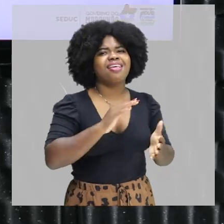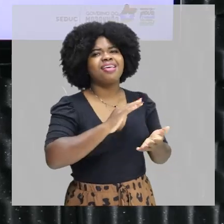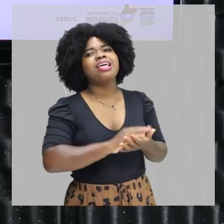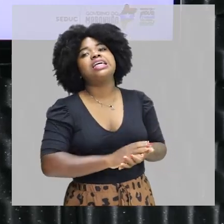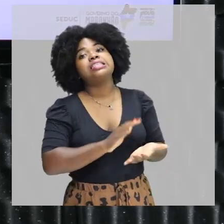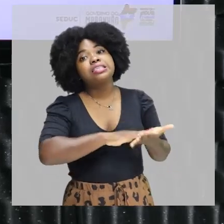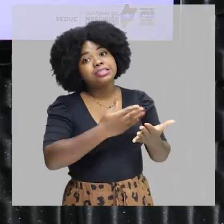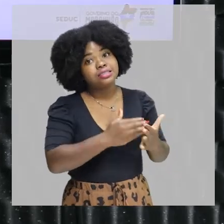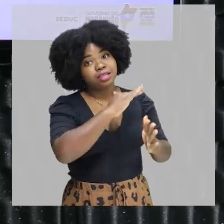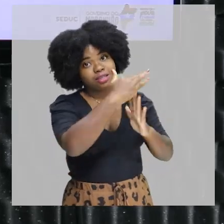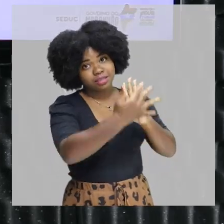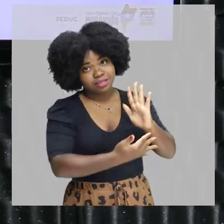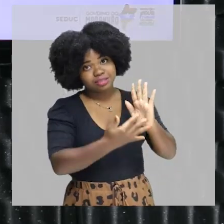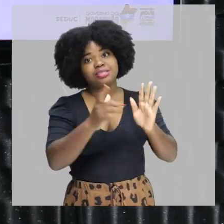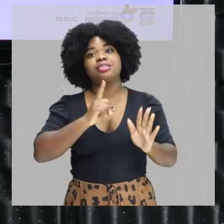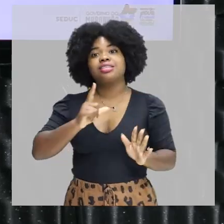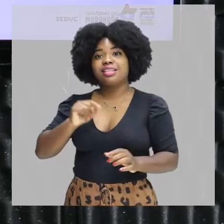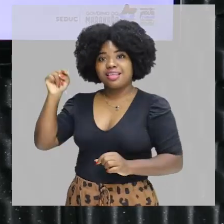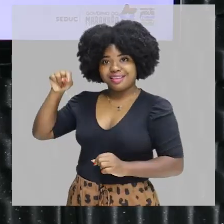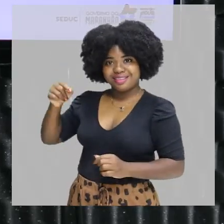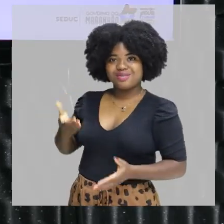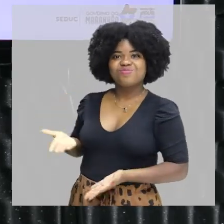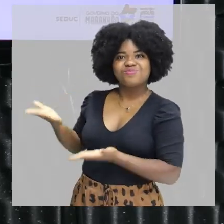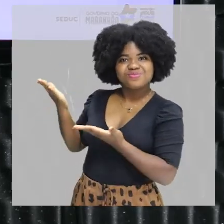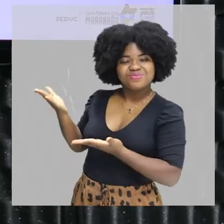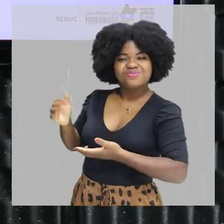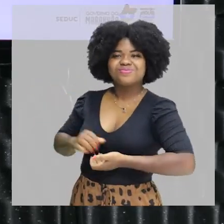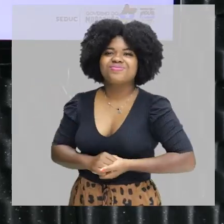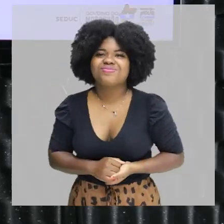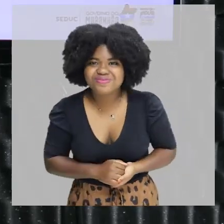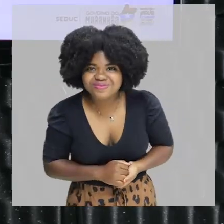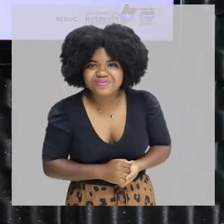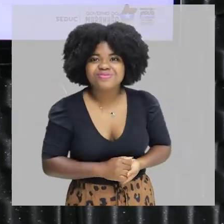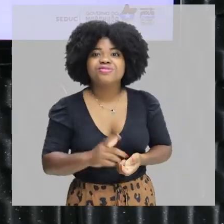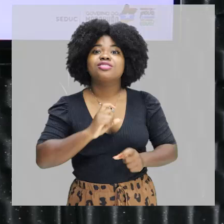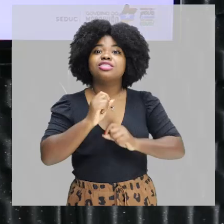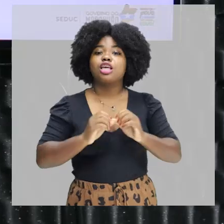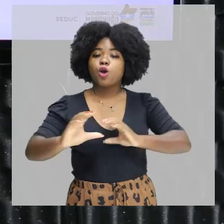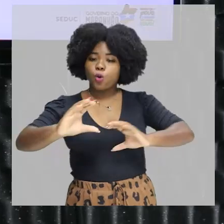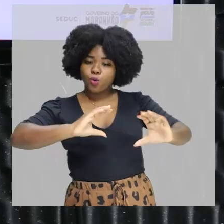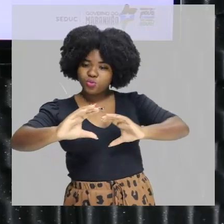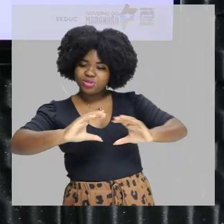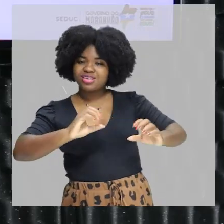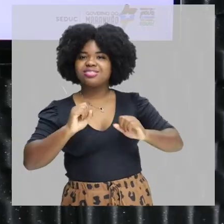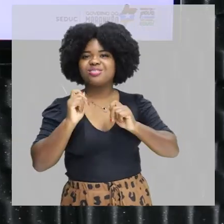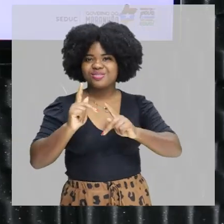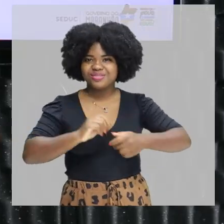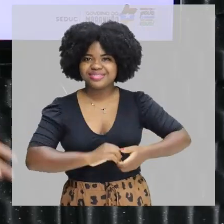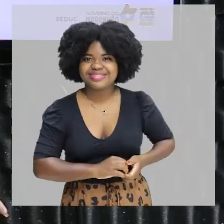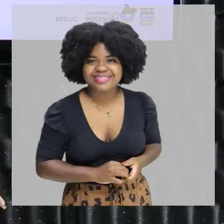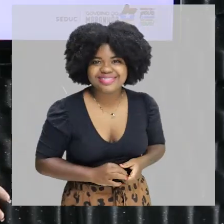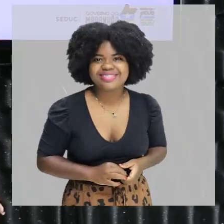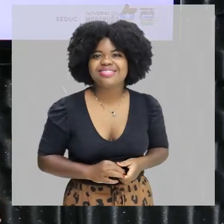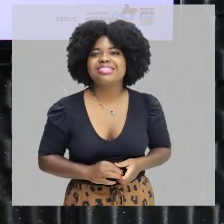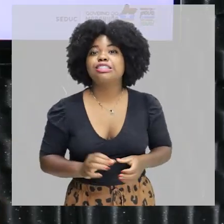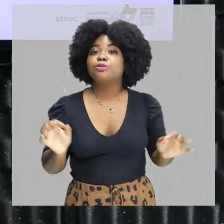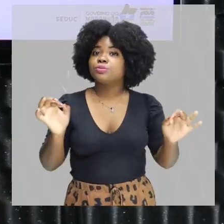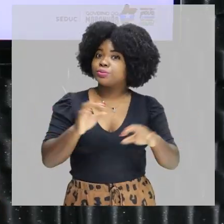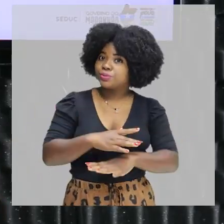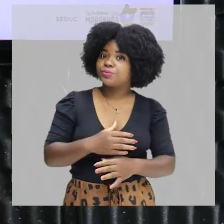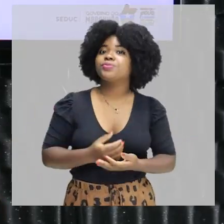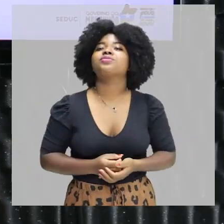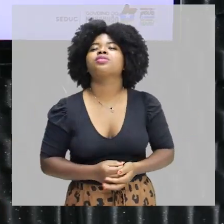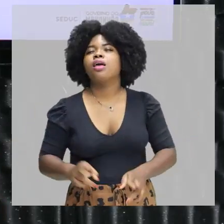que apareçam aí na sua tela quando elas estiverem fazendo essa troca. Bom, gente, ficamos por